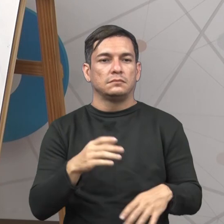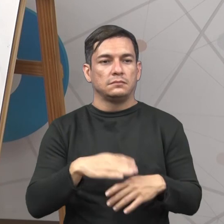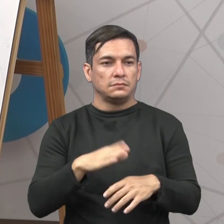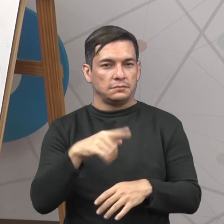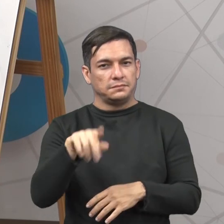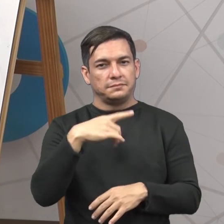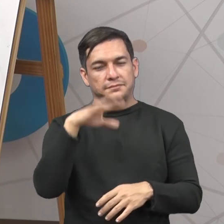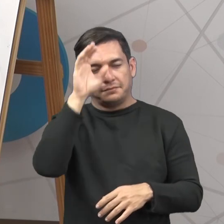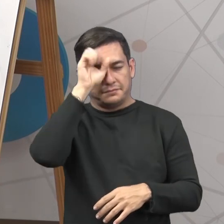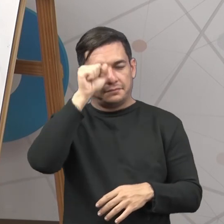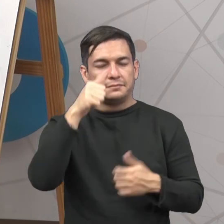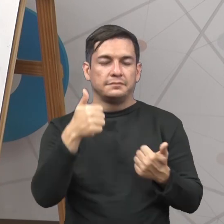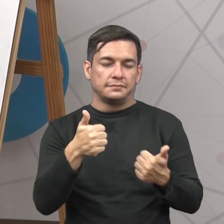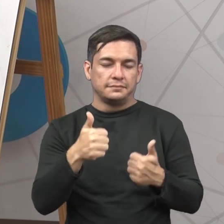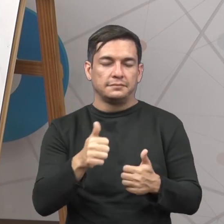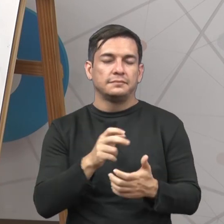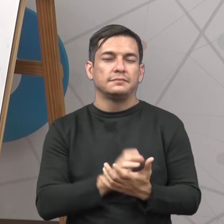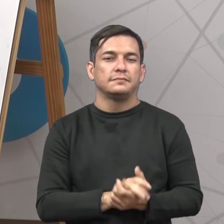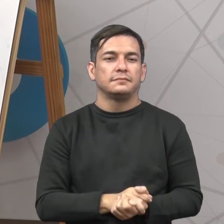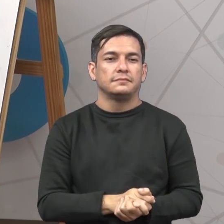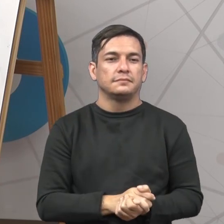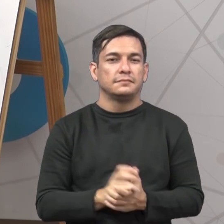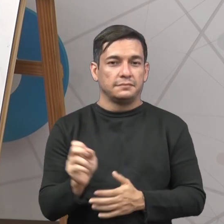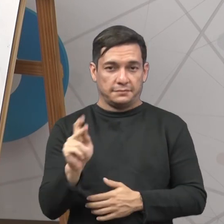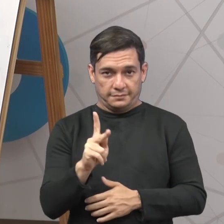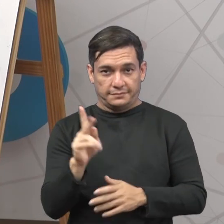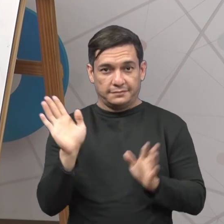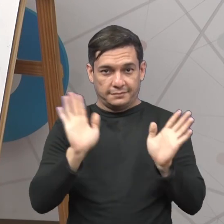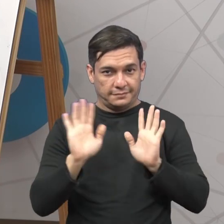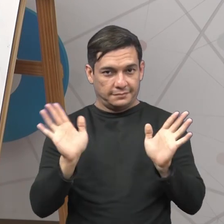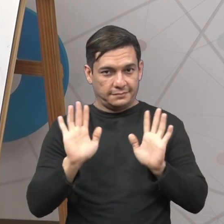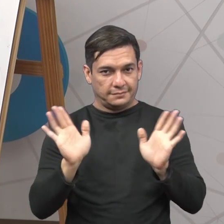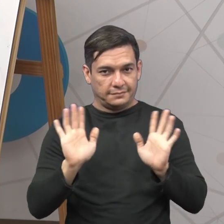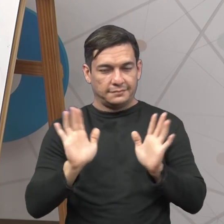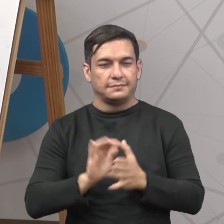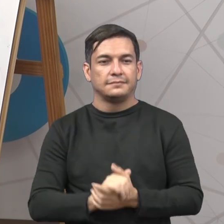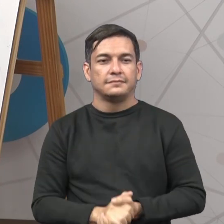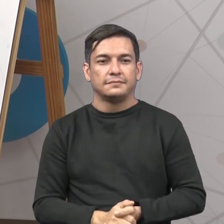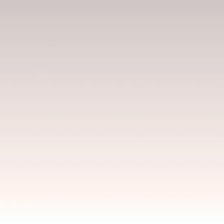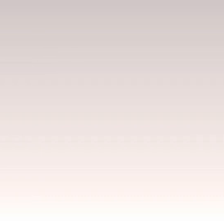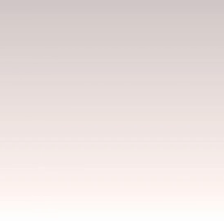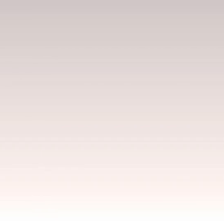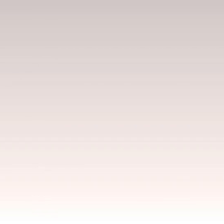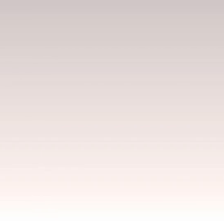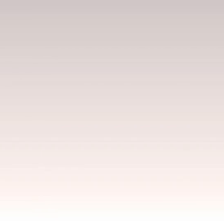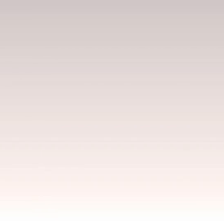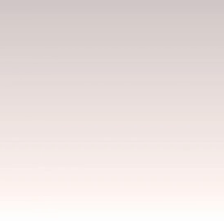para você poder aprender, cada vez mais, ok? Até a próxima aula. Tchau!